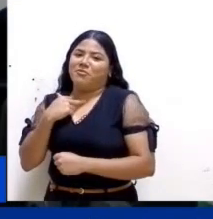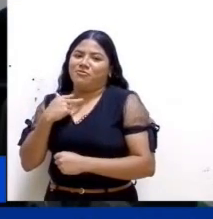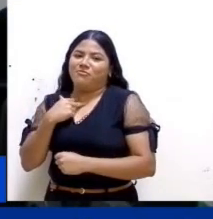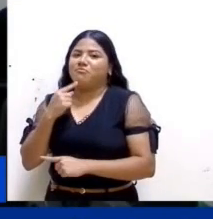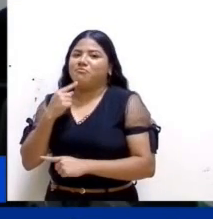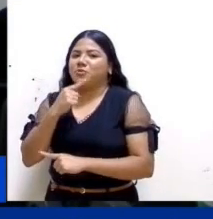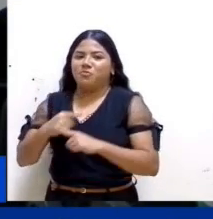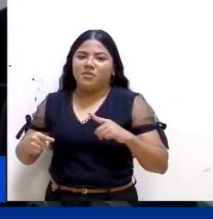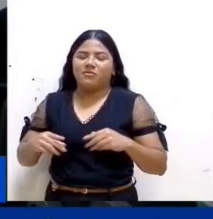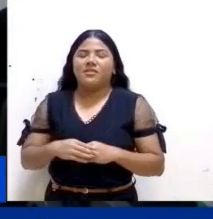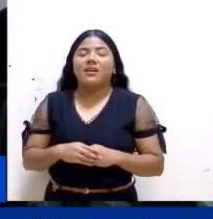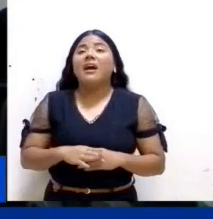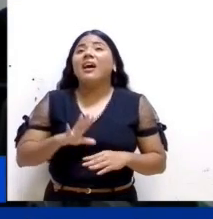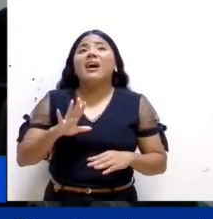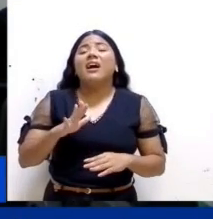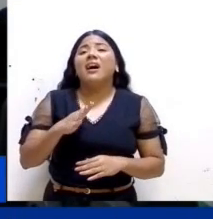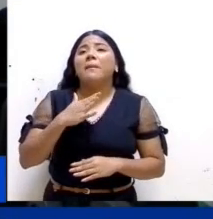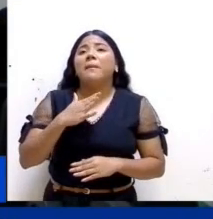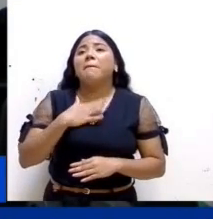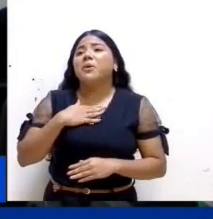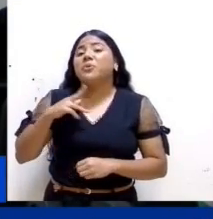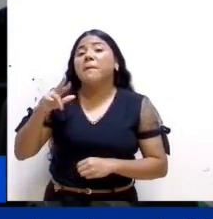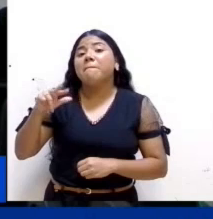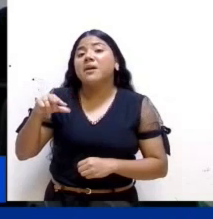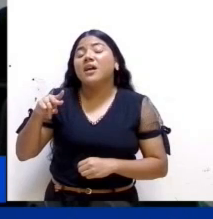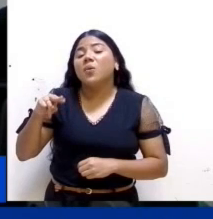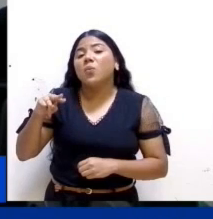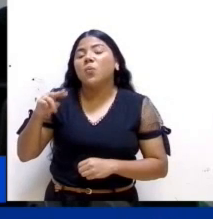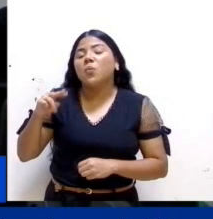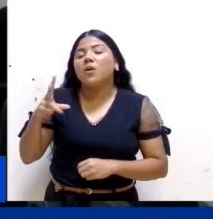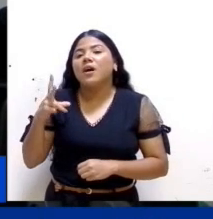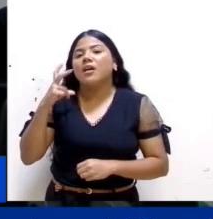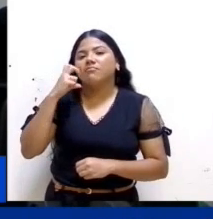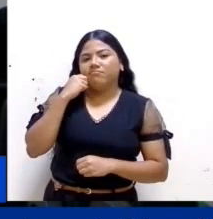Ah, mas é meu irmão adotivo.